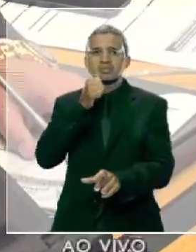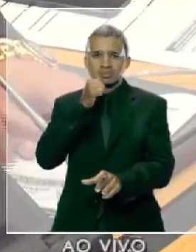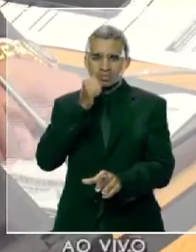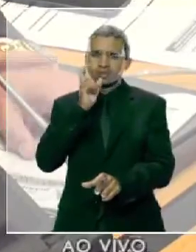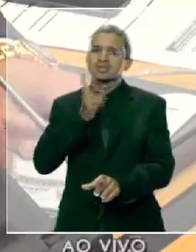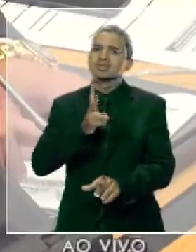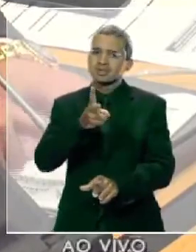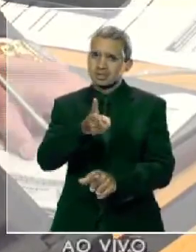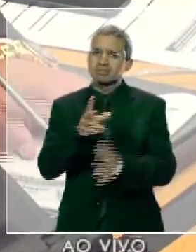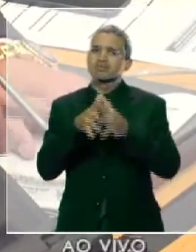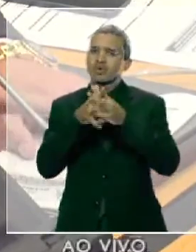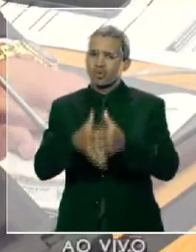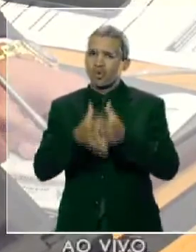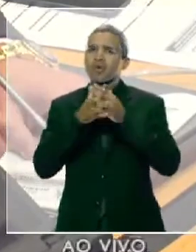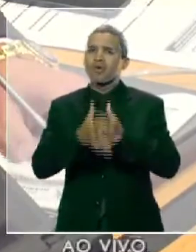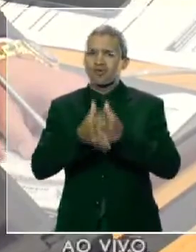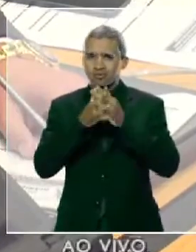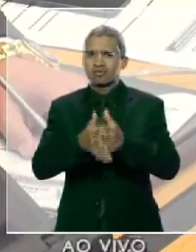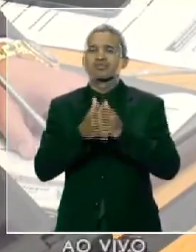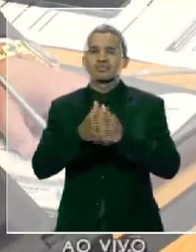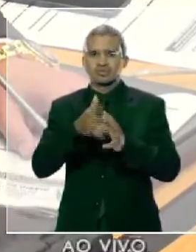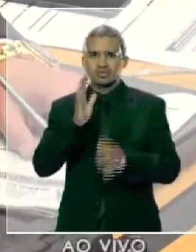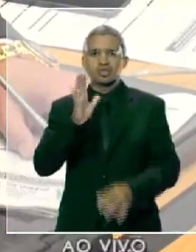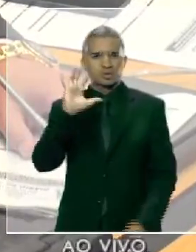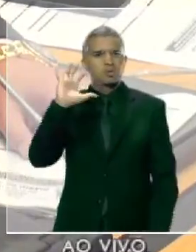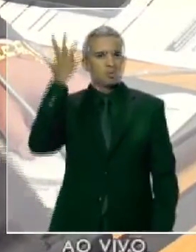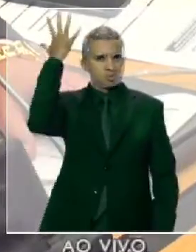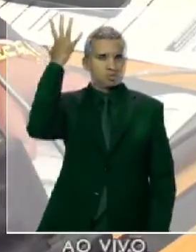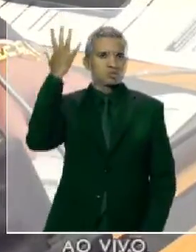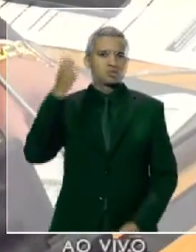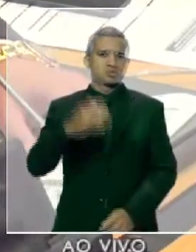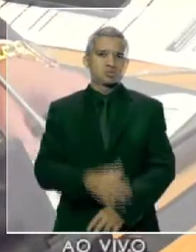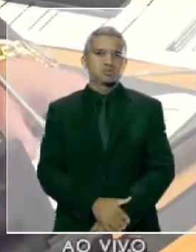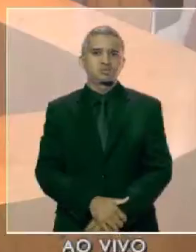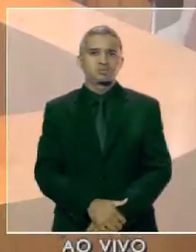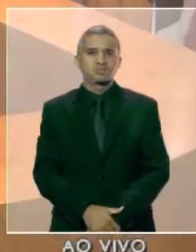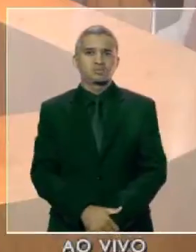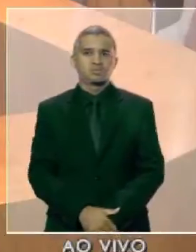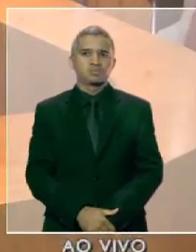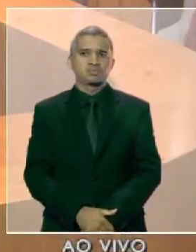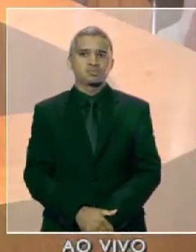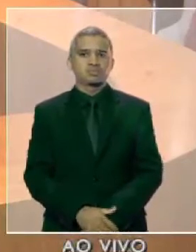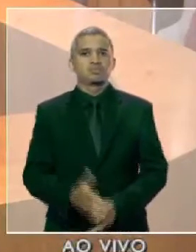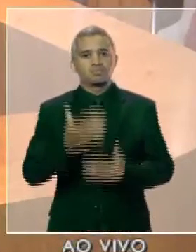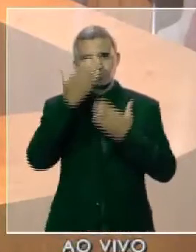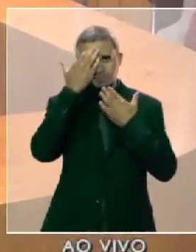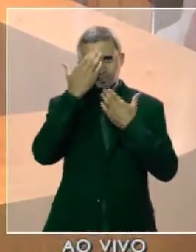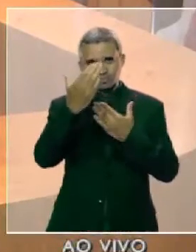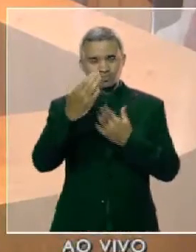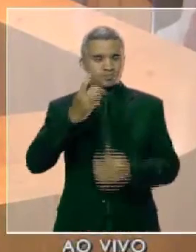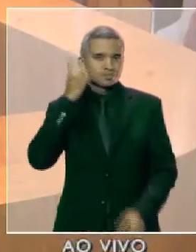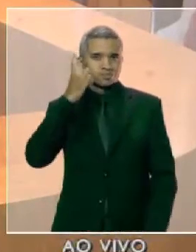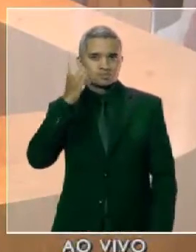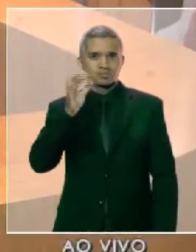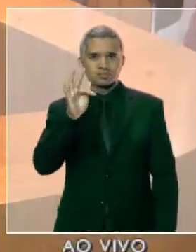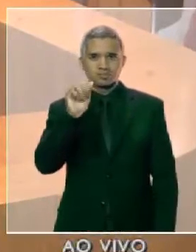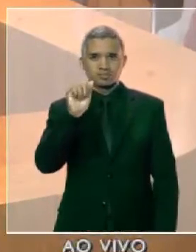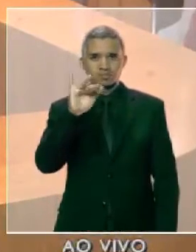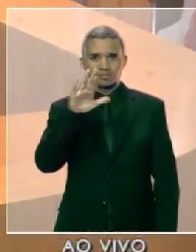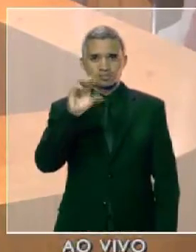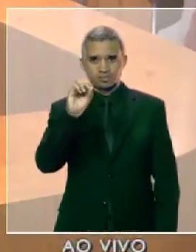no governo passado, quando Rosana era governadora. Obrigado pela parte, deputado. Bem lembrado, deputado Fábio. Mas aqui eu queria